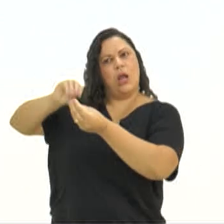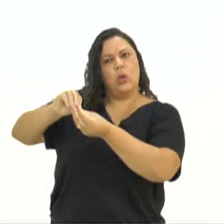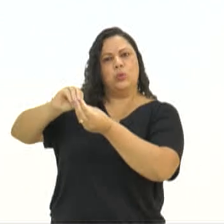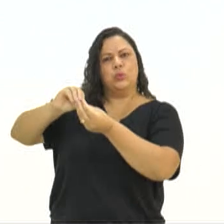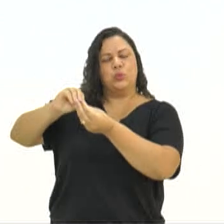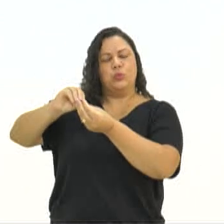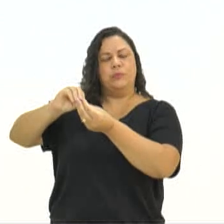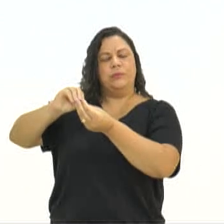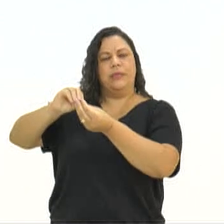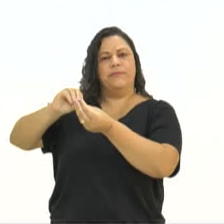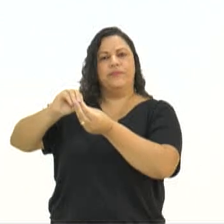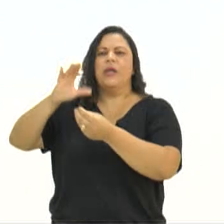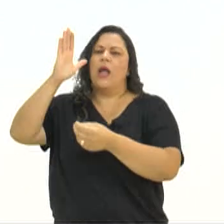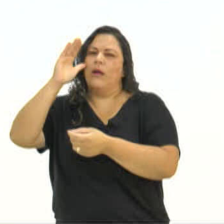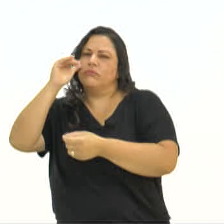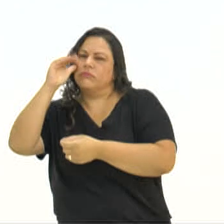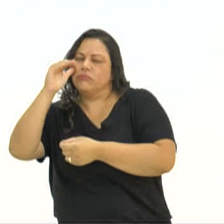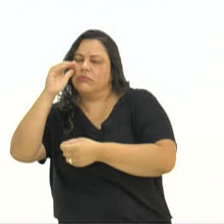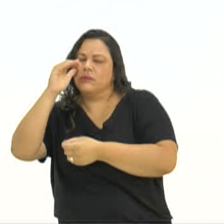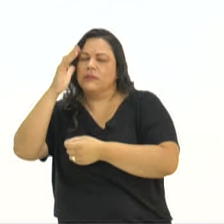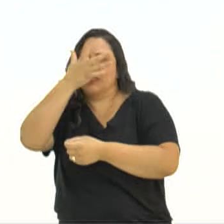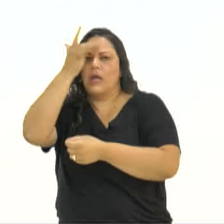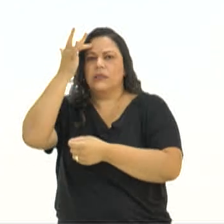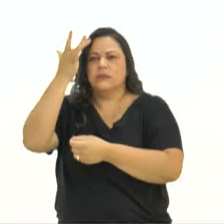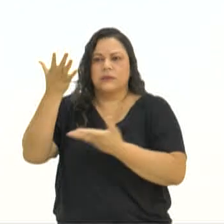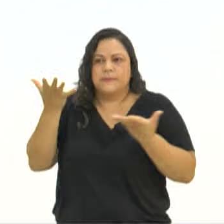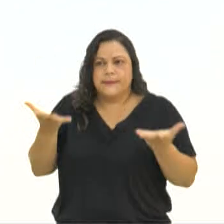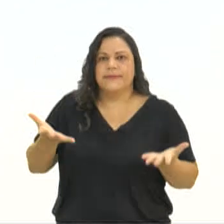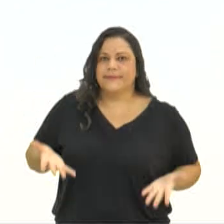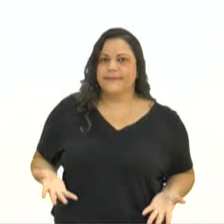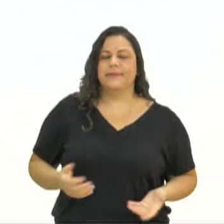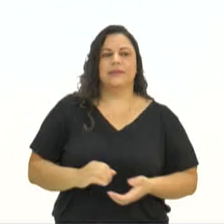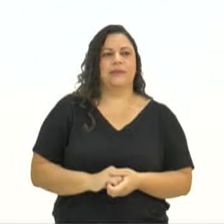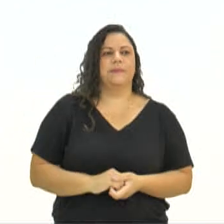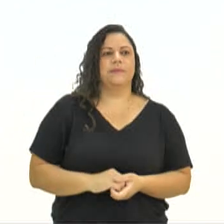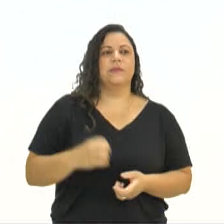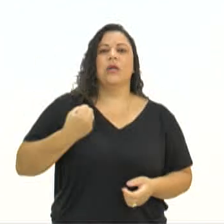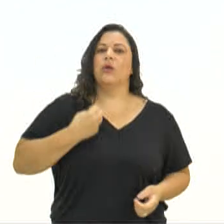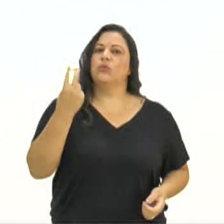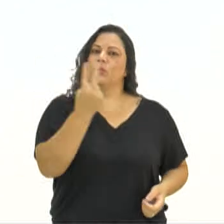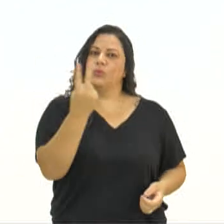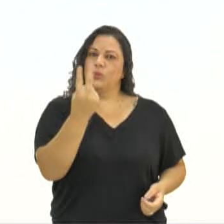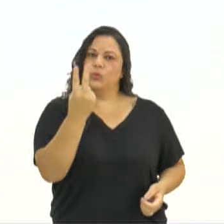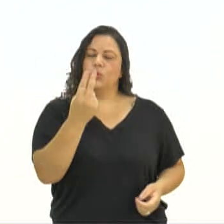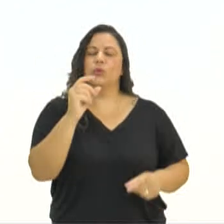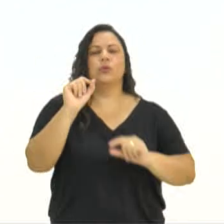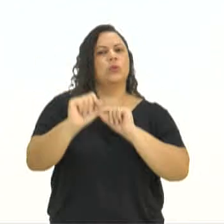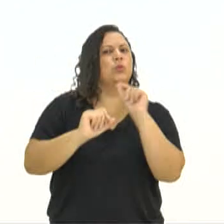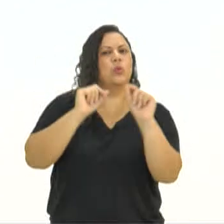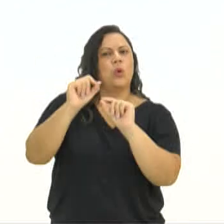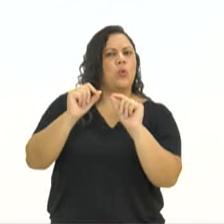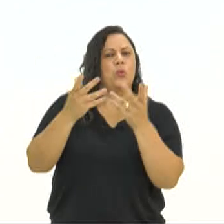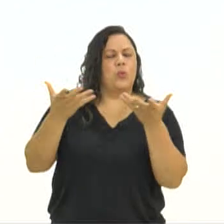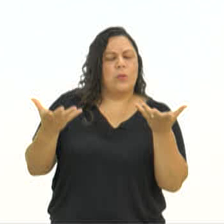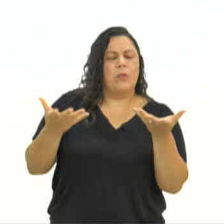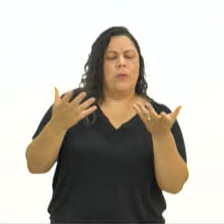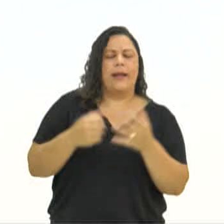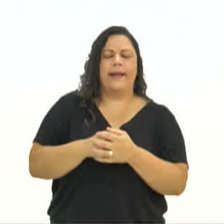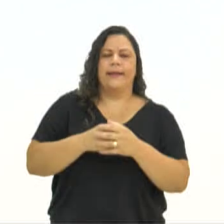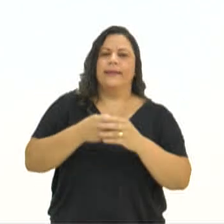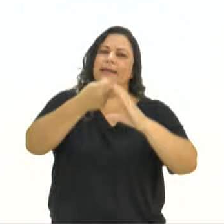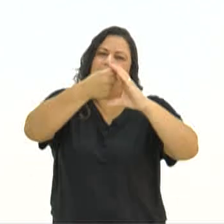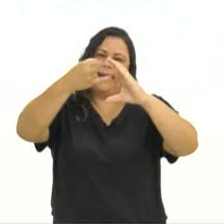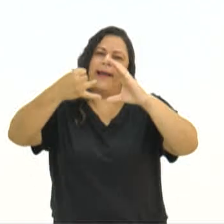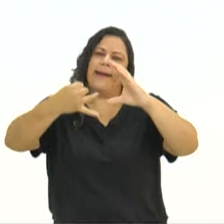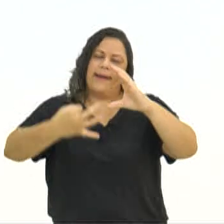instigar o telespectador. E a 2, qual é a alternativa onde tem adjetivos que descrevem